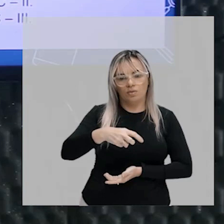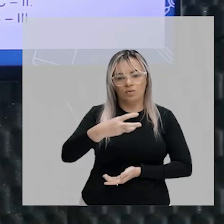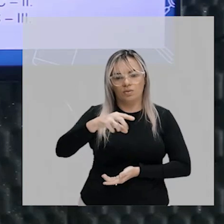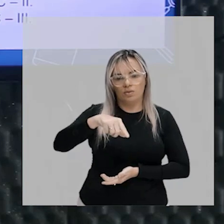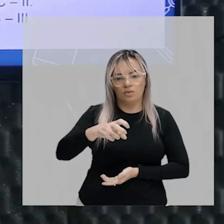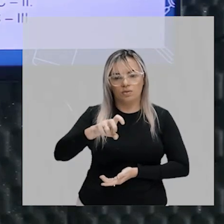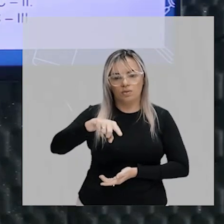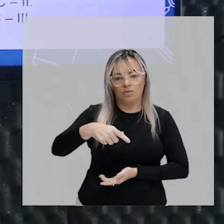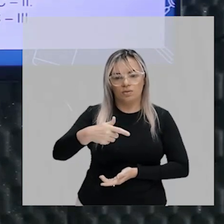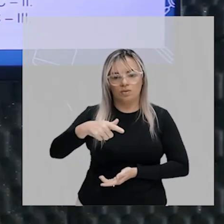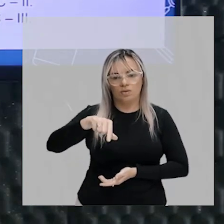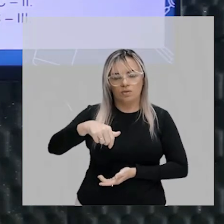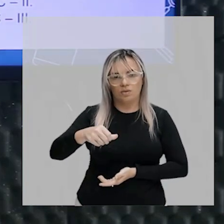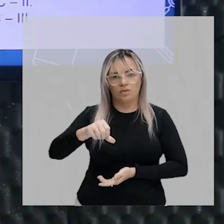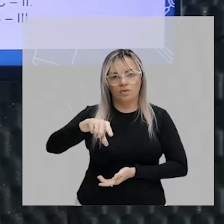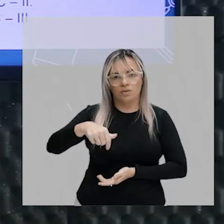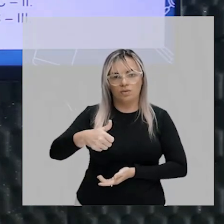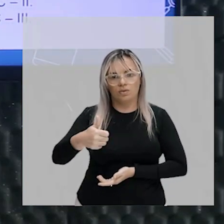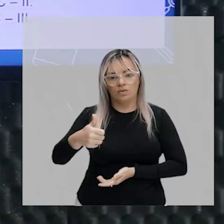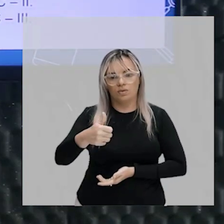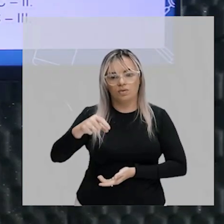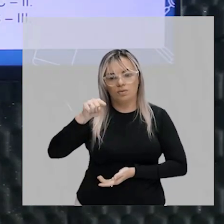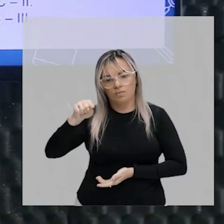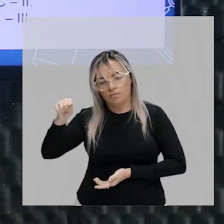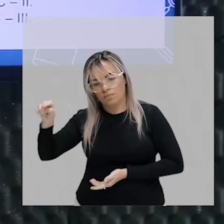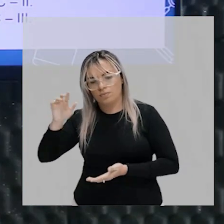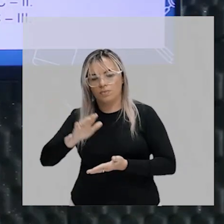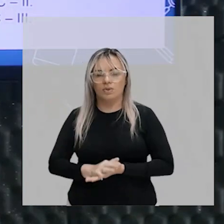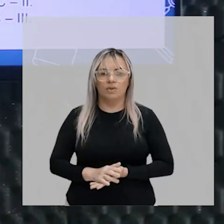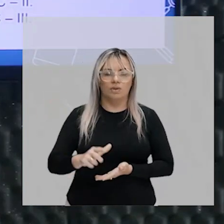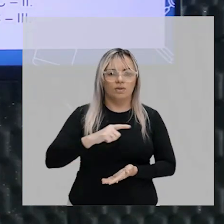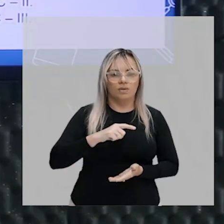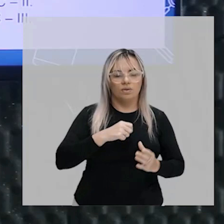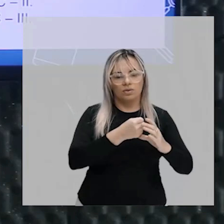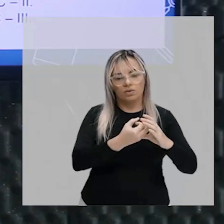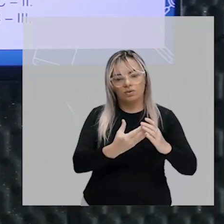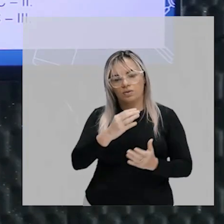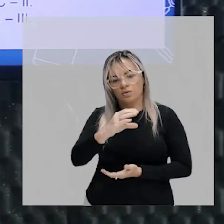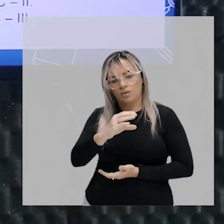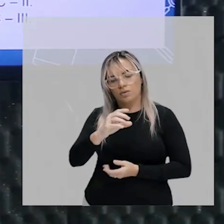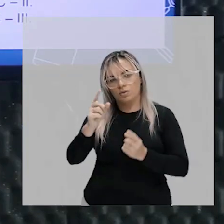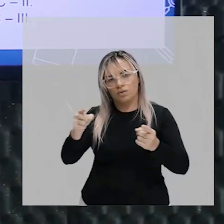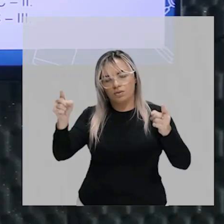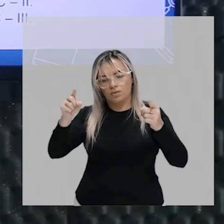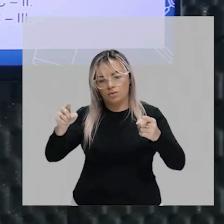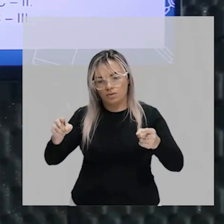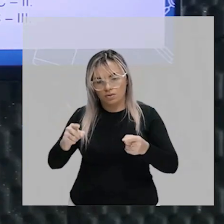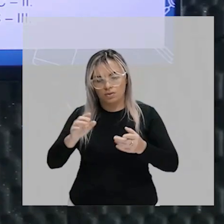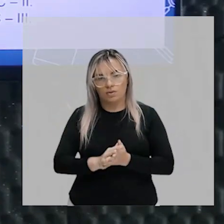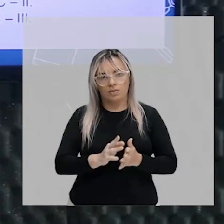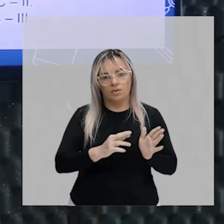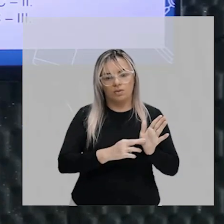um três cinco sete nove onze por aí vai e temos o conjunto C aqui